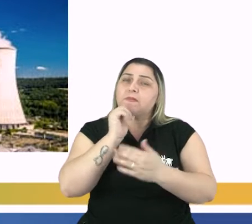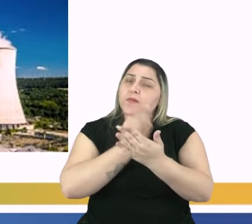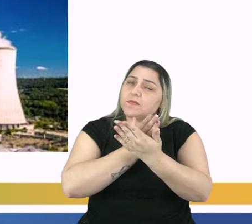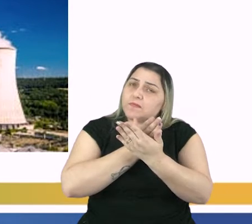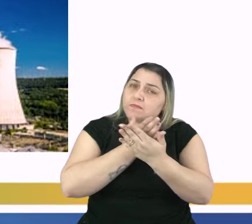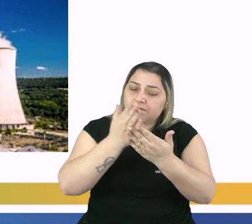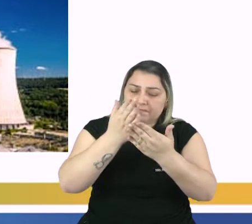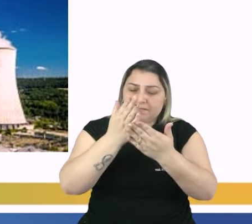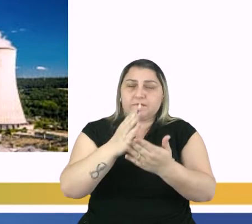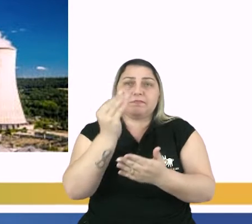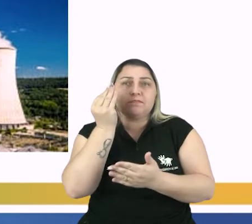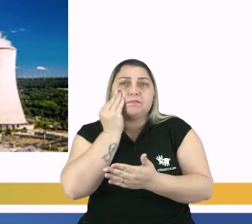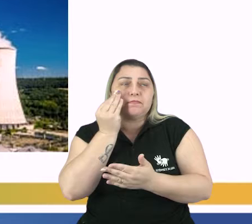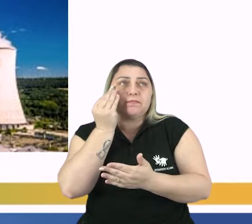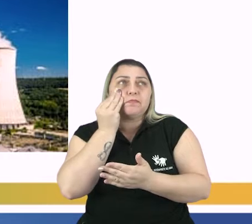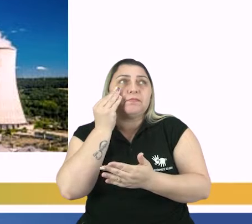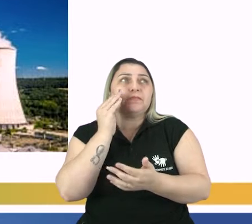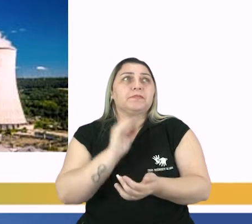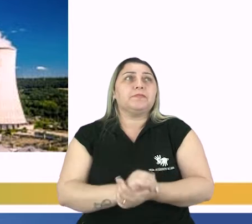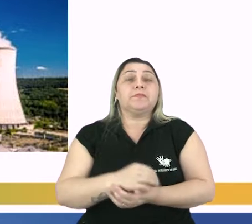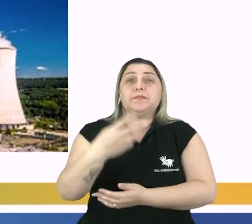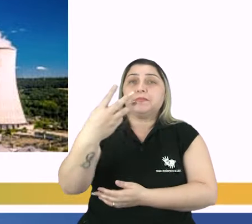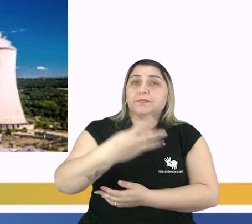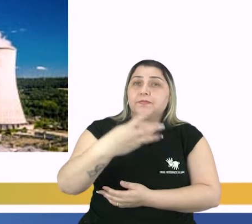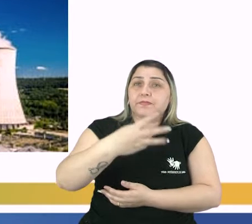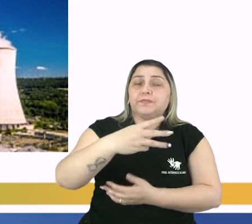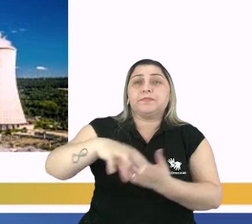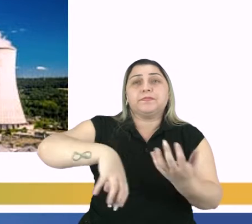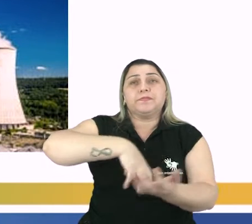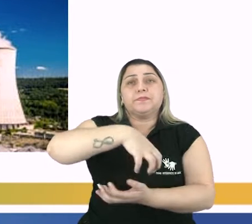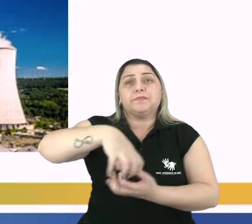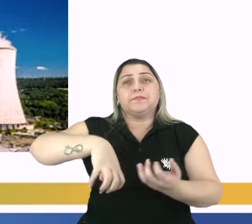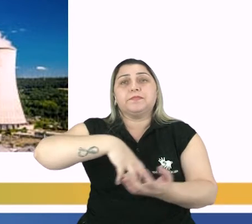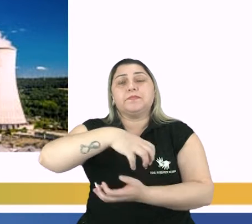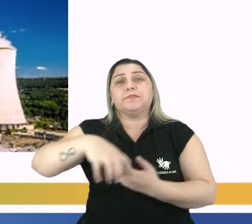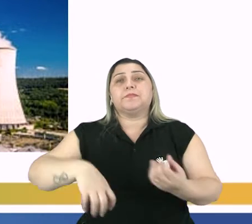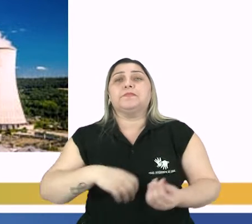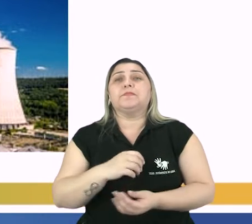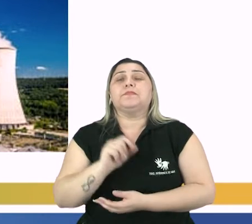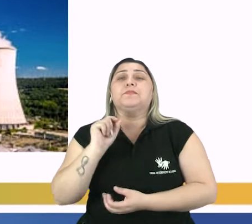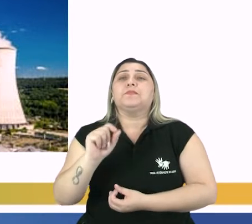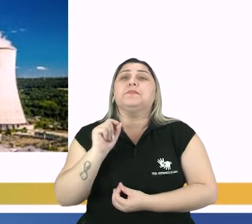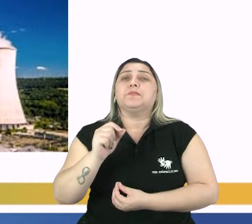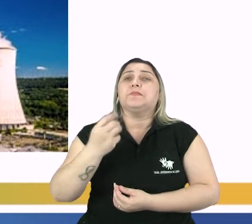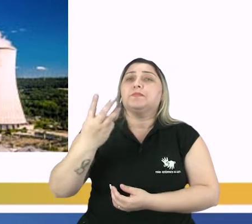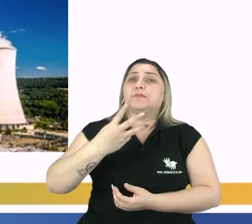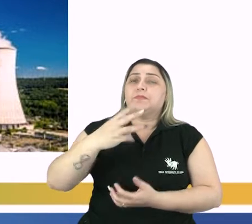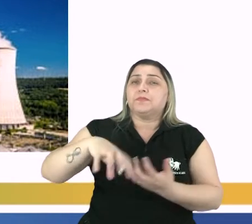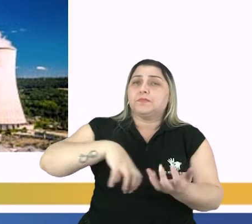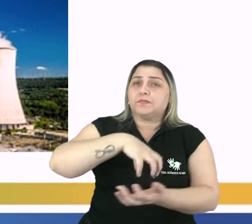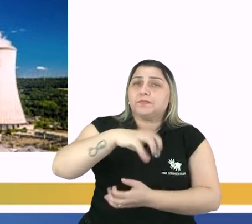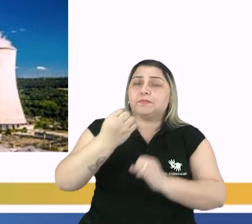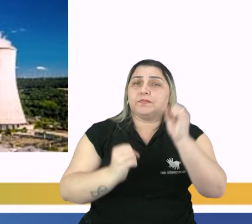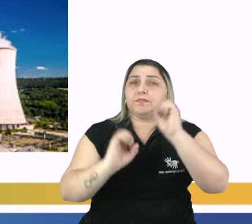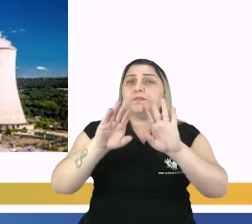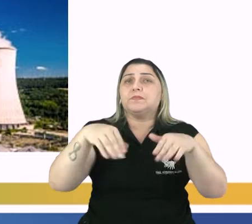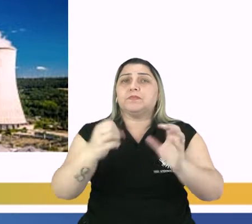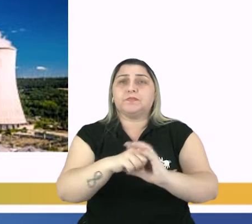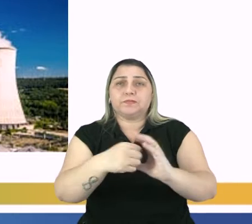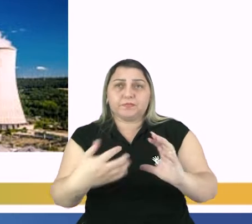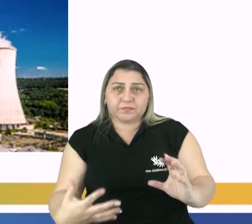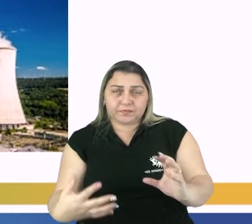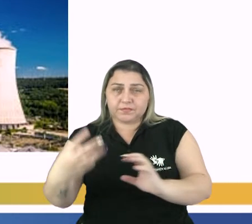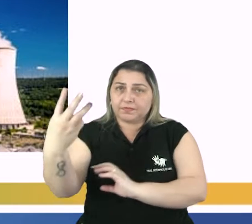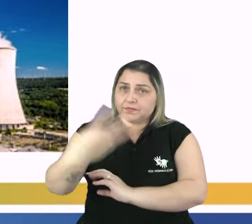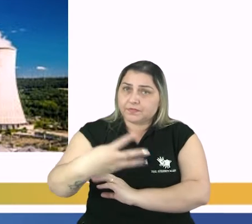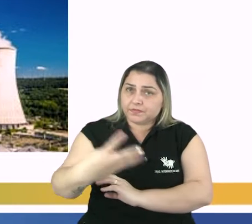engatinhando aí, tentando ainda a terceira Revolução Industrial, né? Então, o que é essa terceira Revolução Industrial? Quais são as características